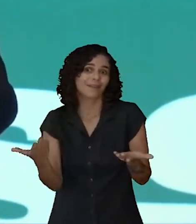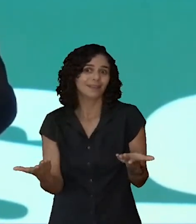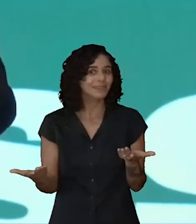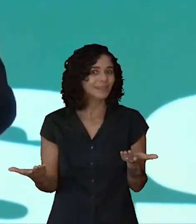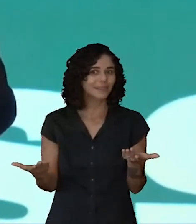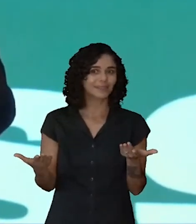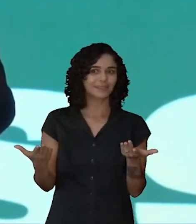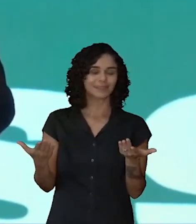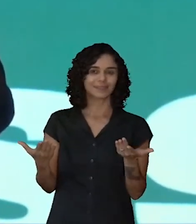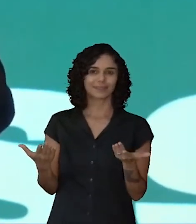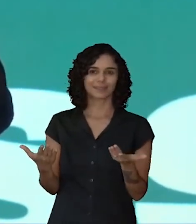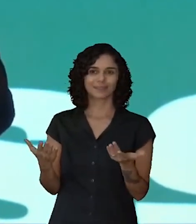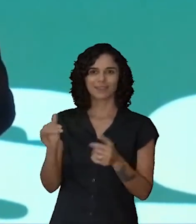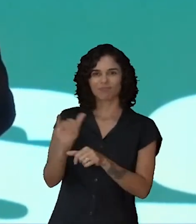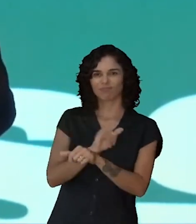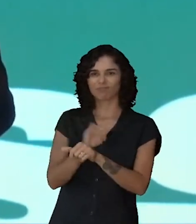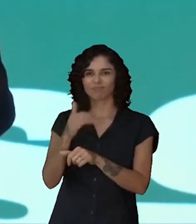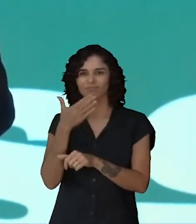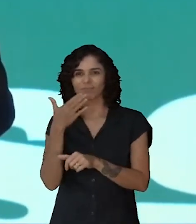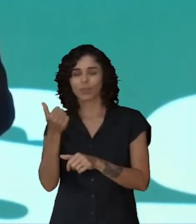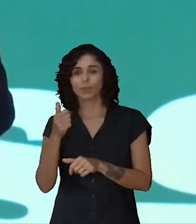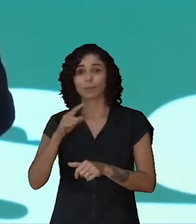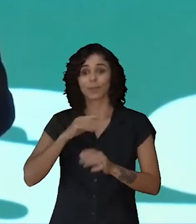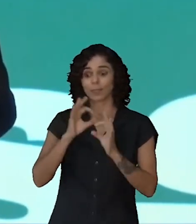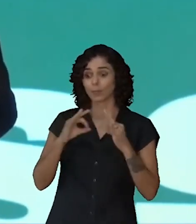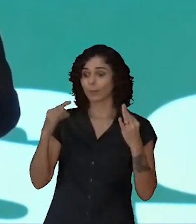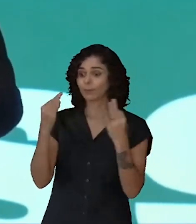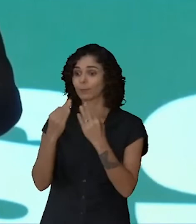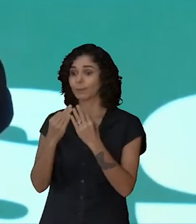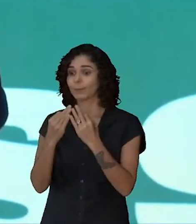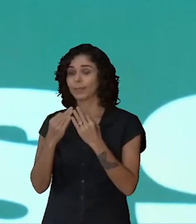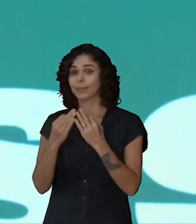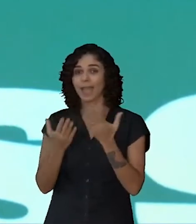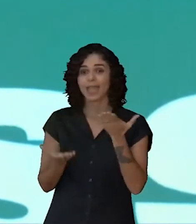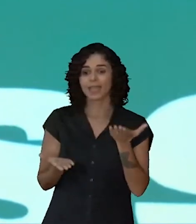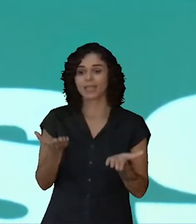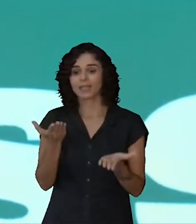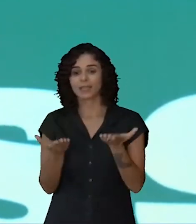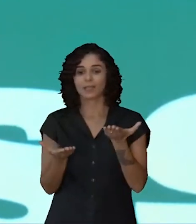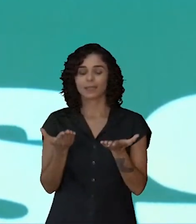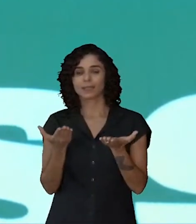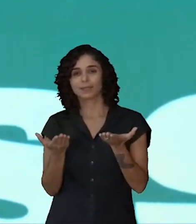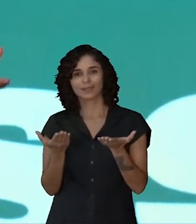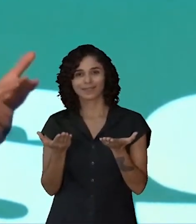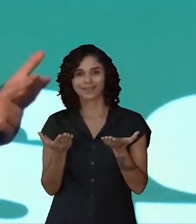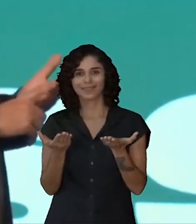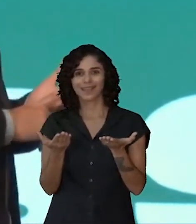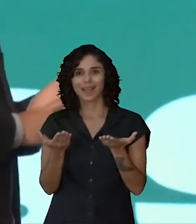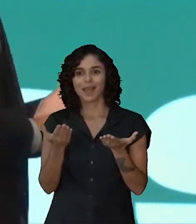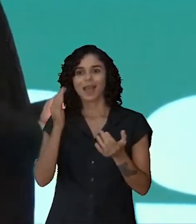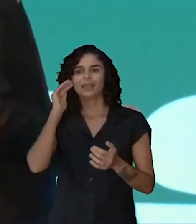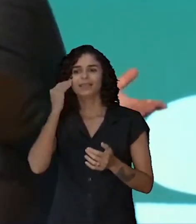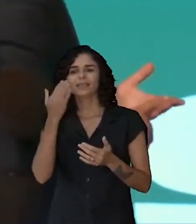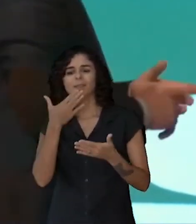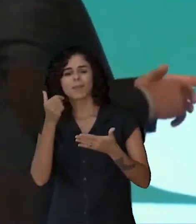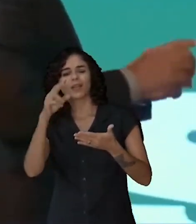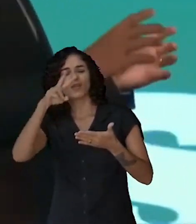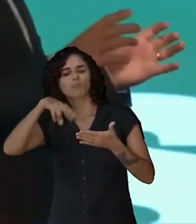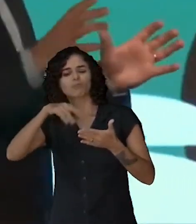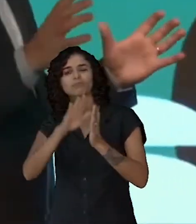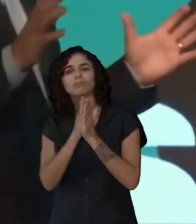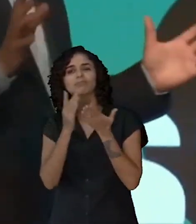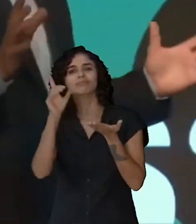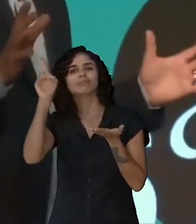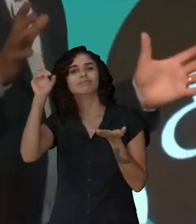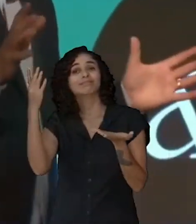para ter uma família mais equilibrada, até para compreender melhor as Escrituras, para